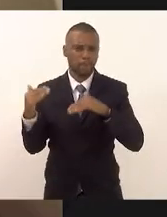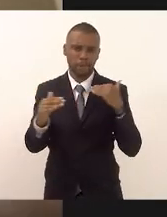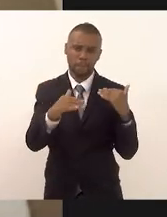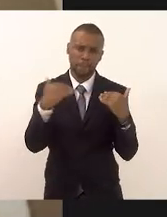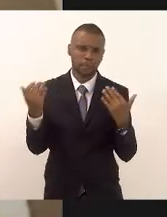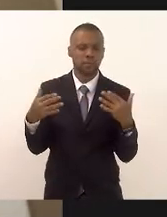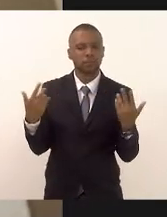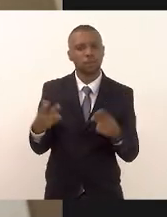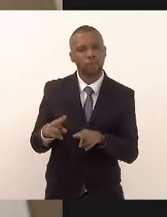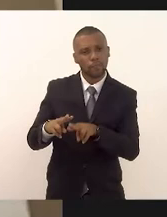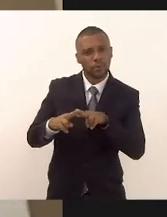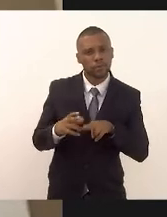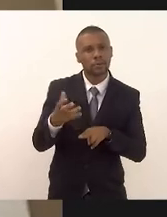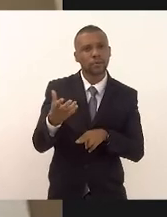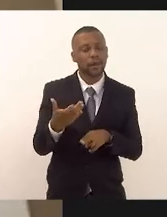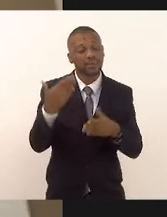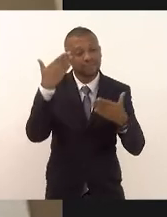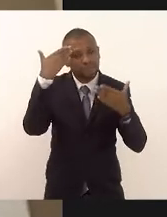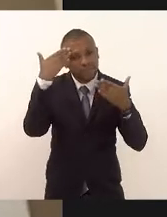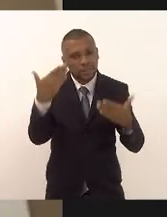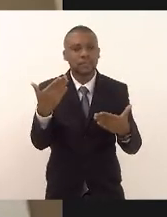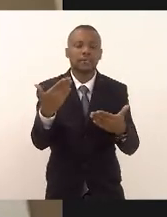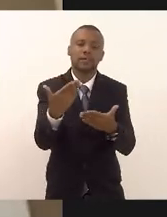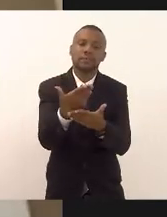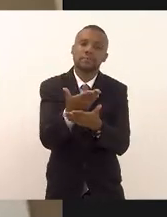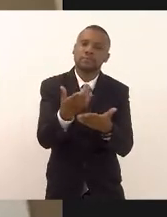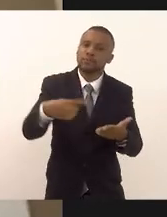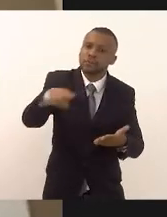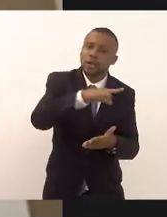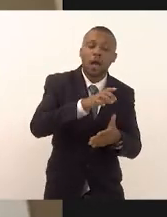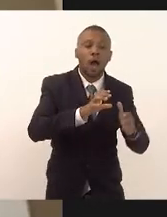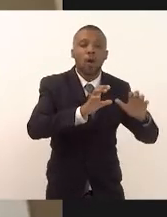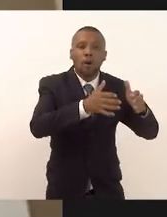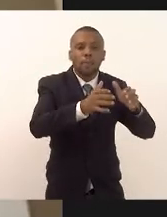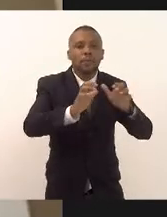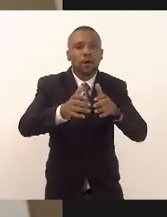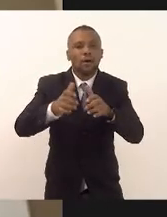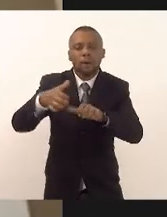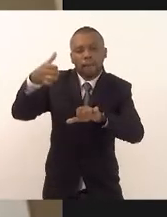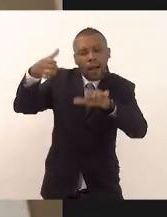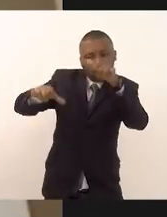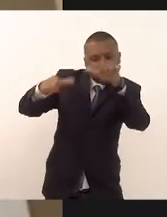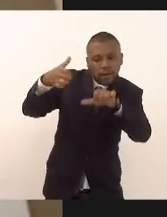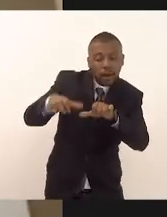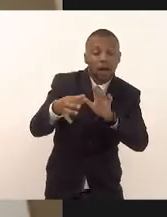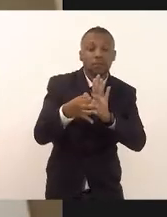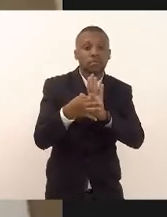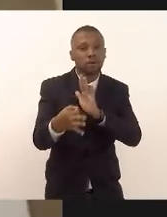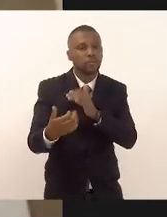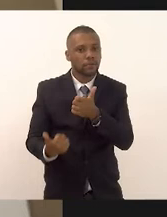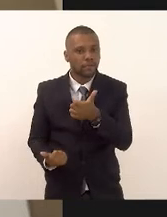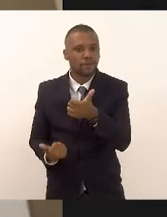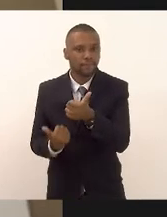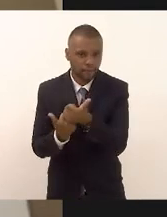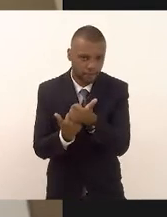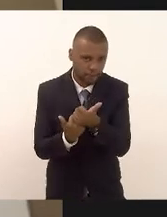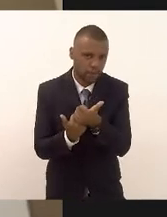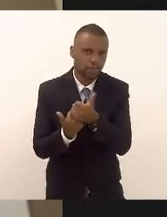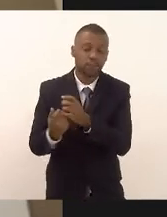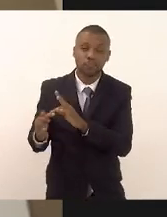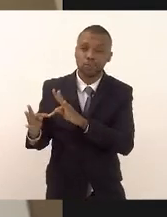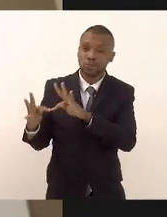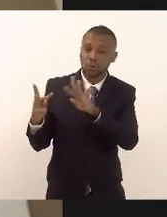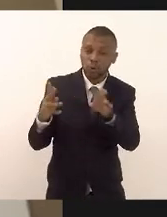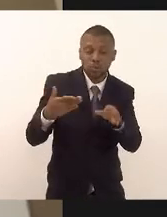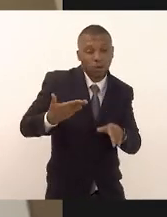nesse sentido, eu quero aqui agradecer a todas as comissões que deram parecer favorável, a todos os nossos